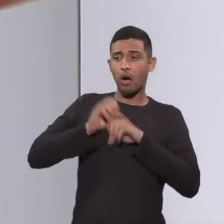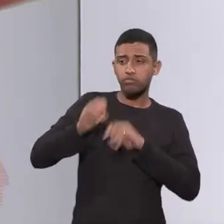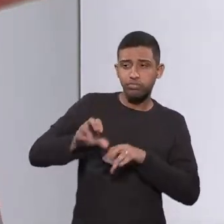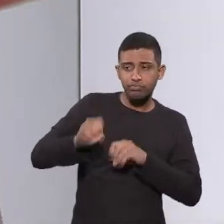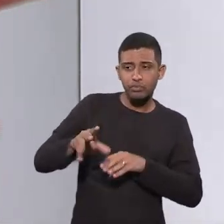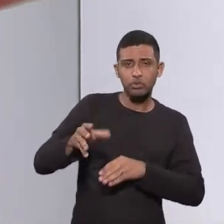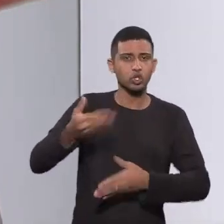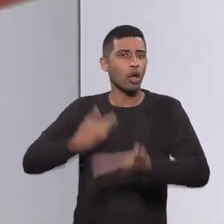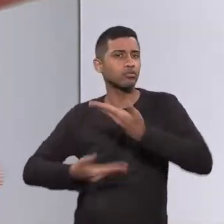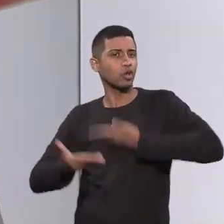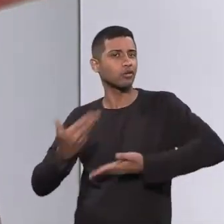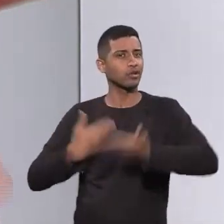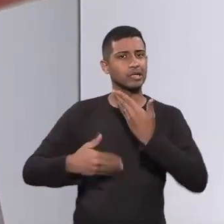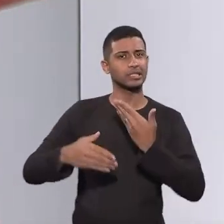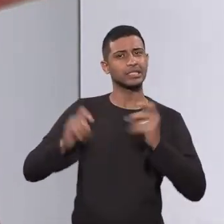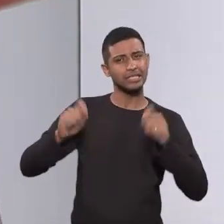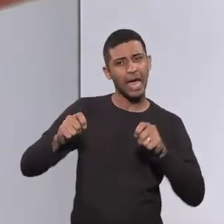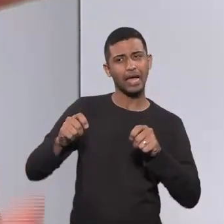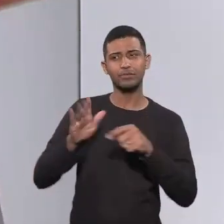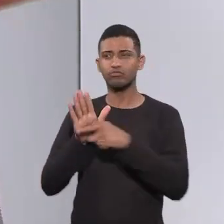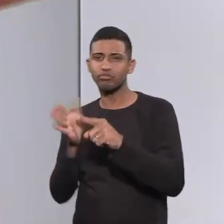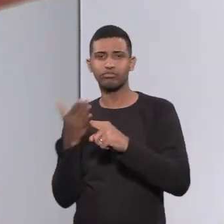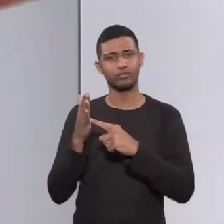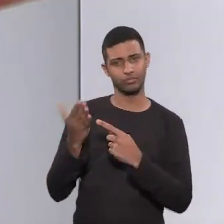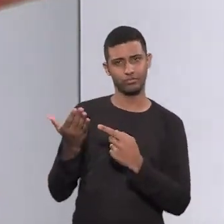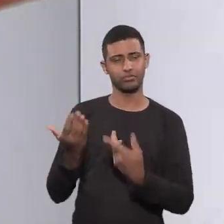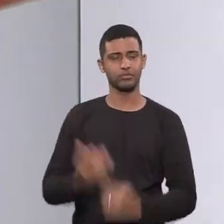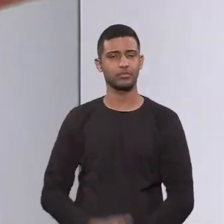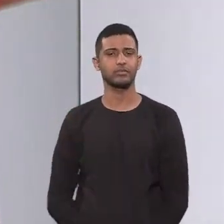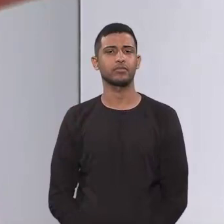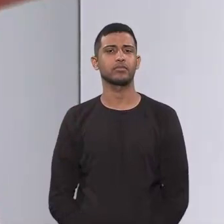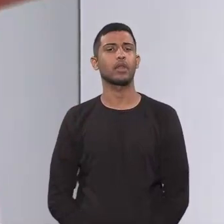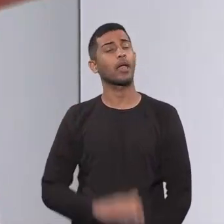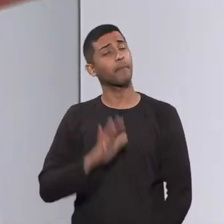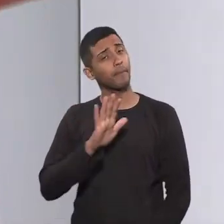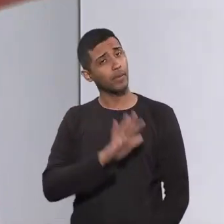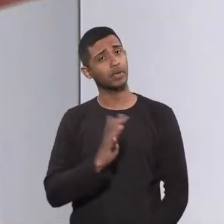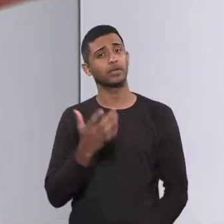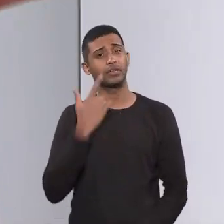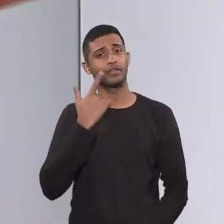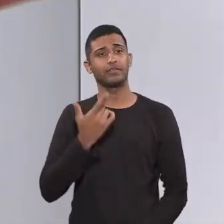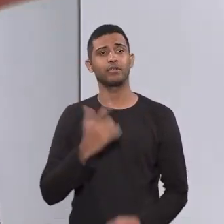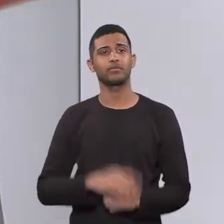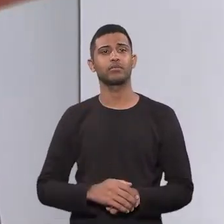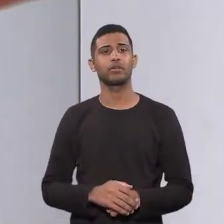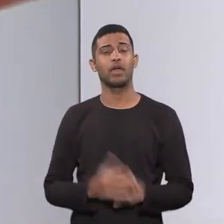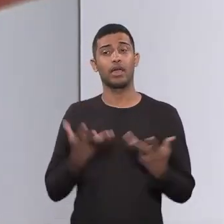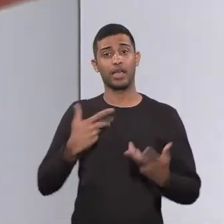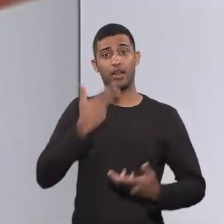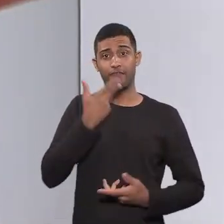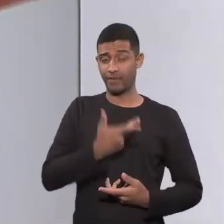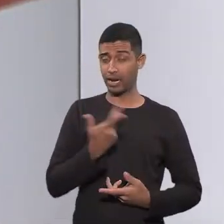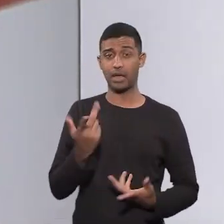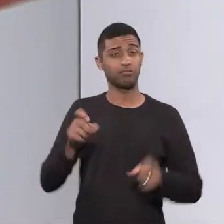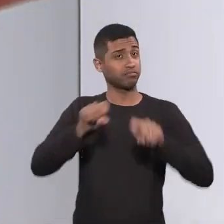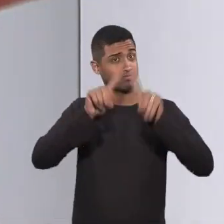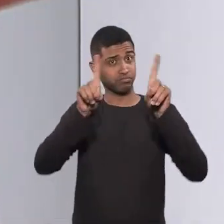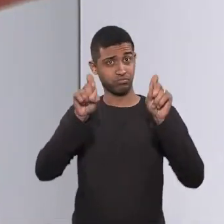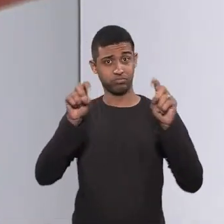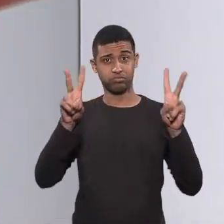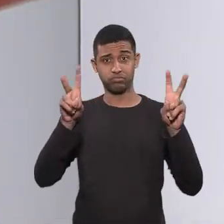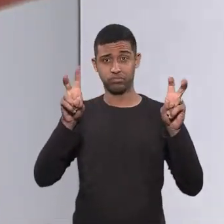nesse processo, né, de convivência colaborativa, como eu costumo dizer. Contudo, eu quero sinalizar uma questão que me